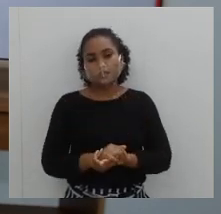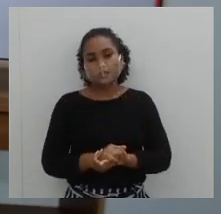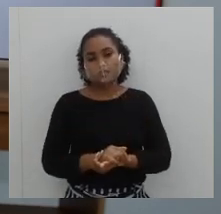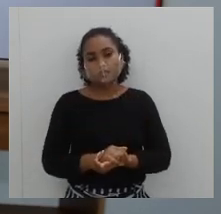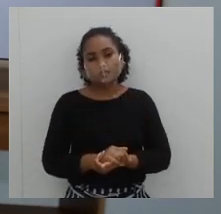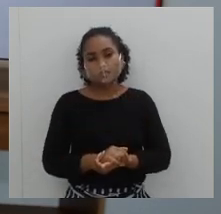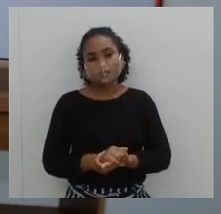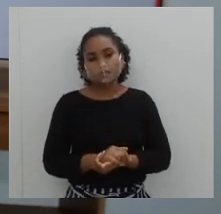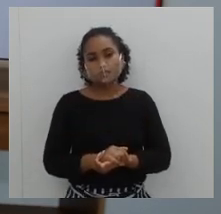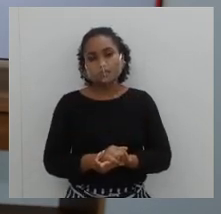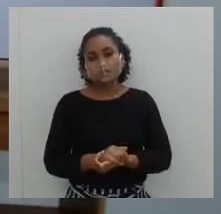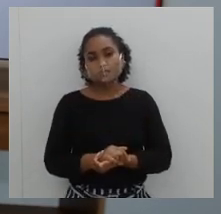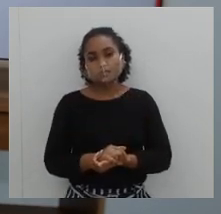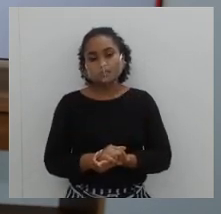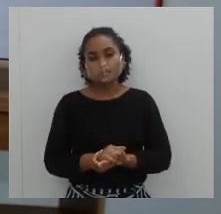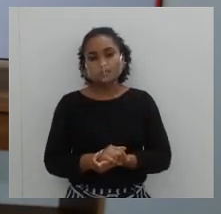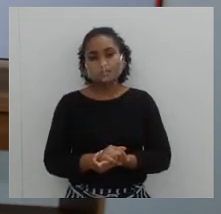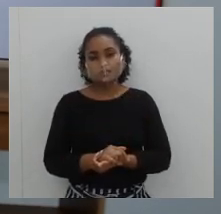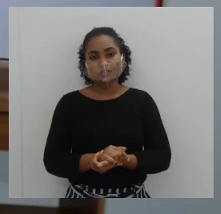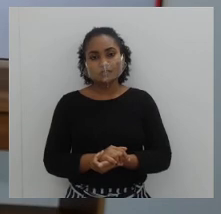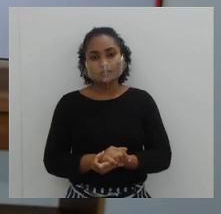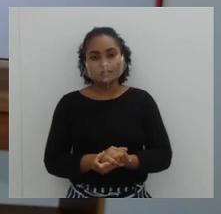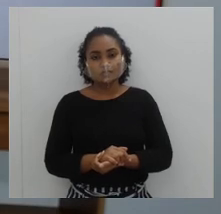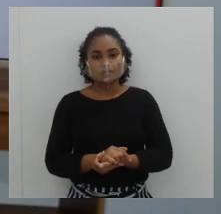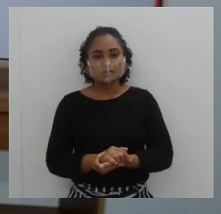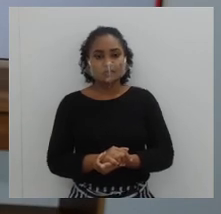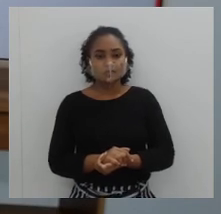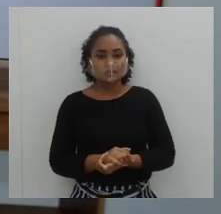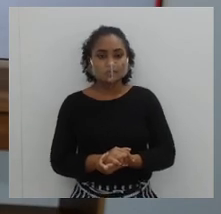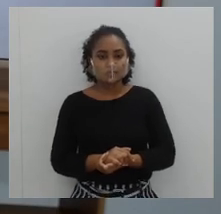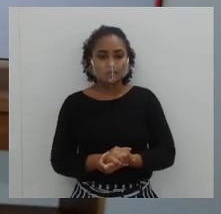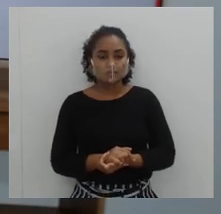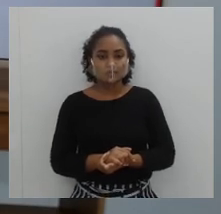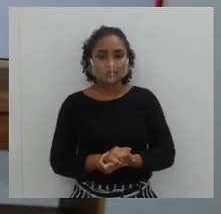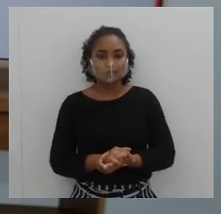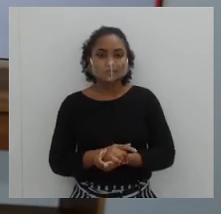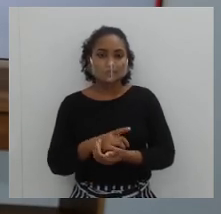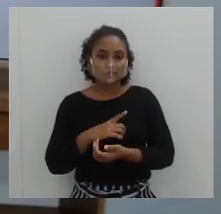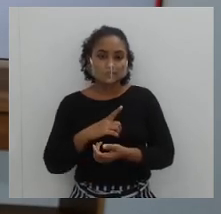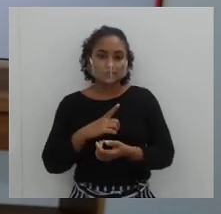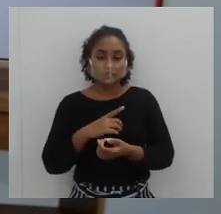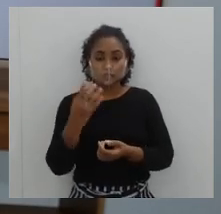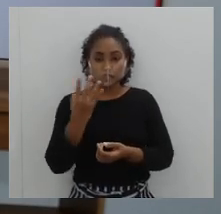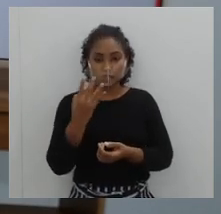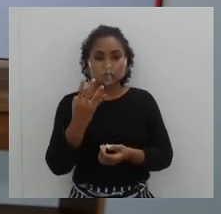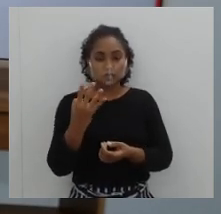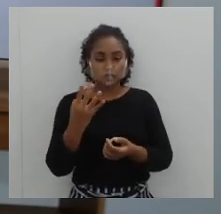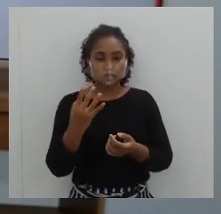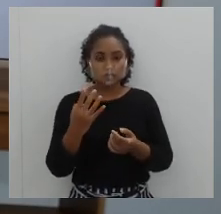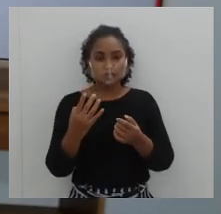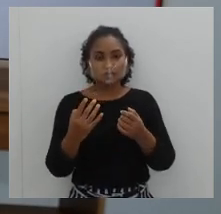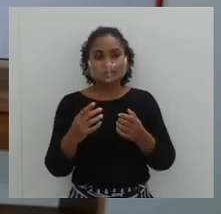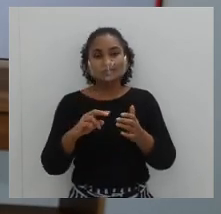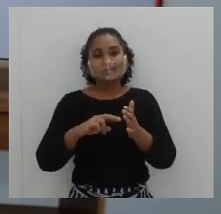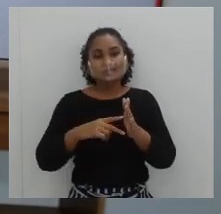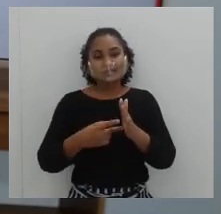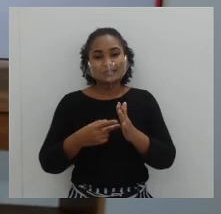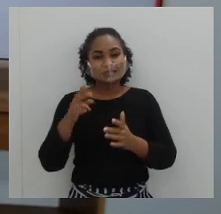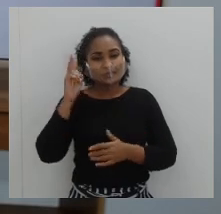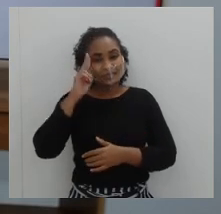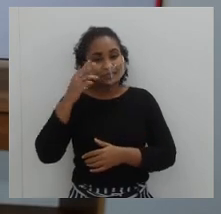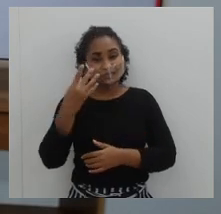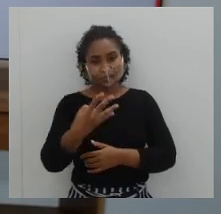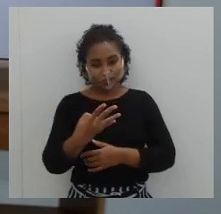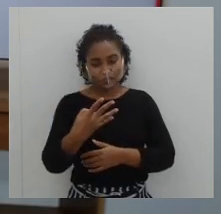poligonais congruentes, irregulares. Aqui no tetraedro, tetra lembra